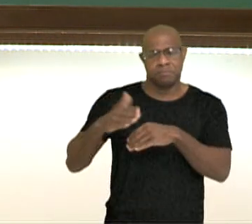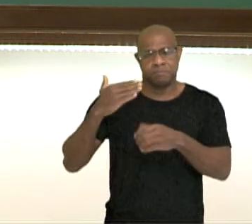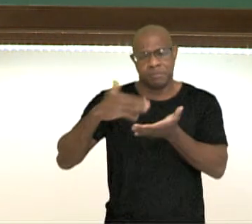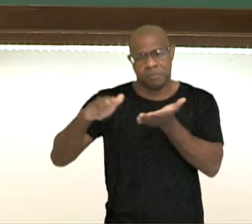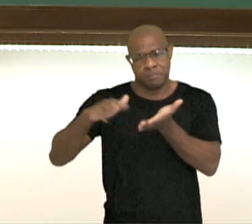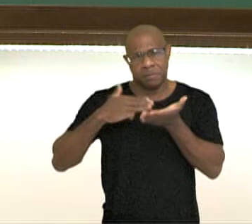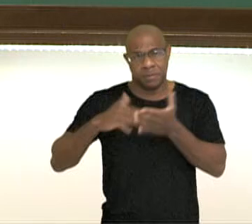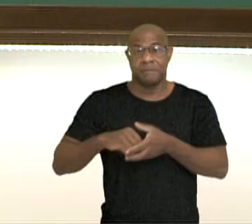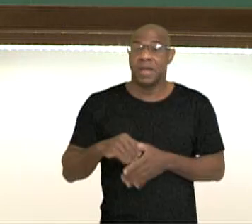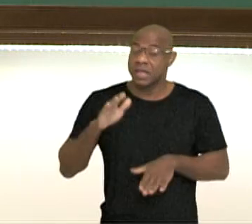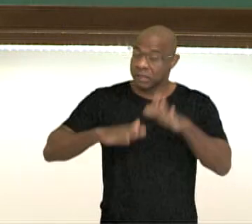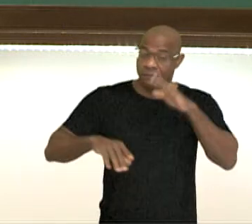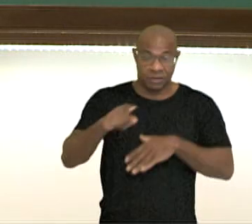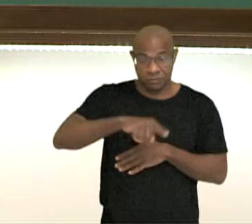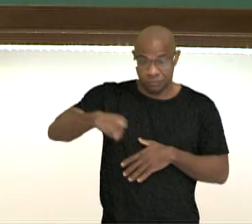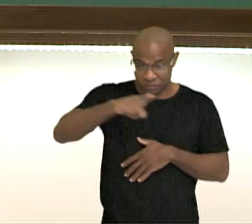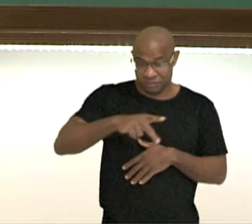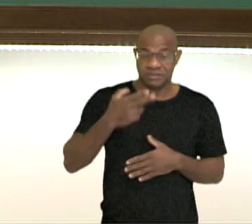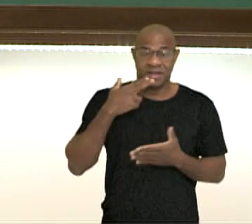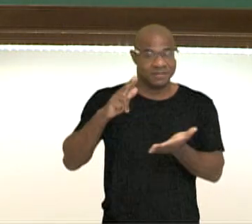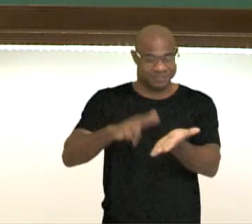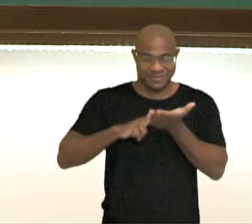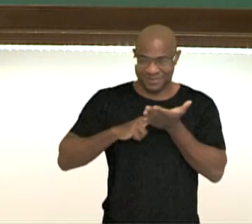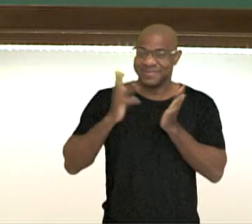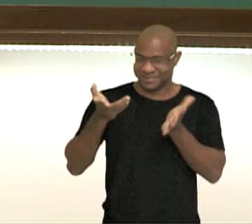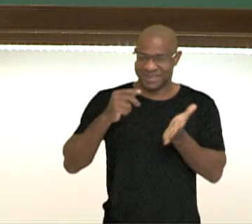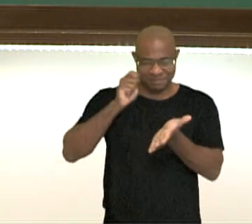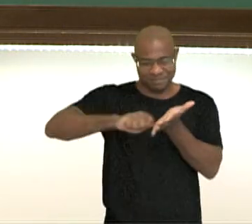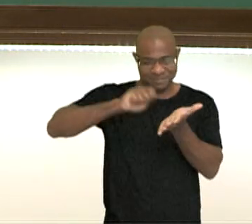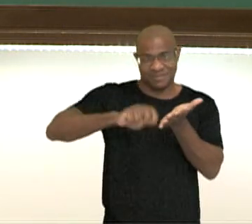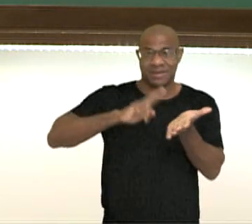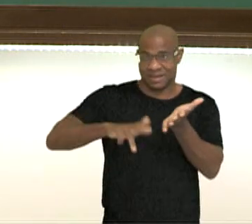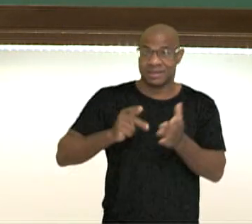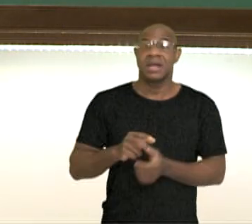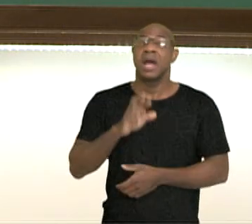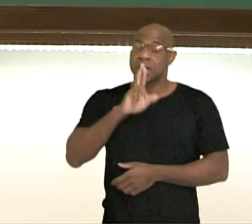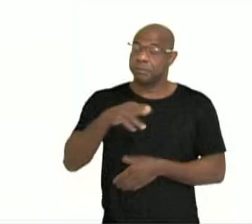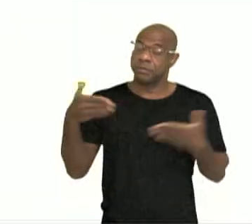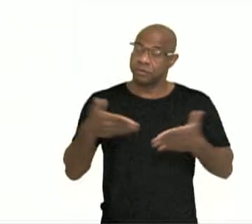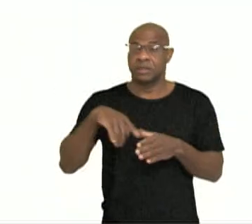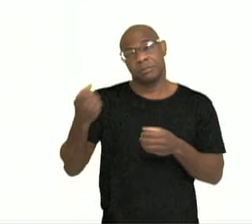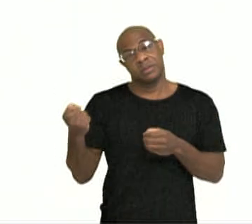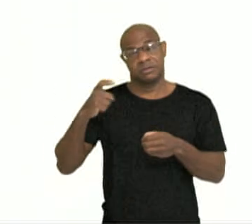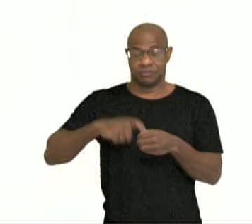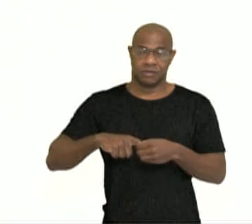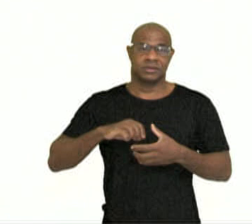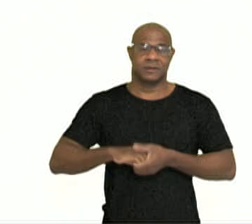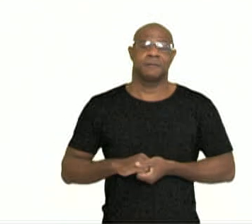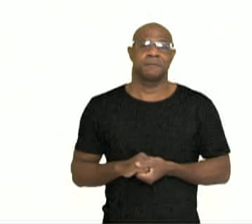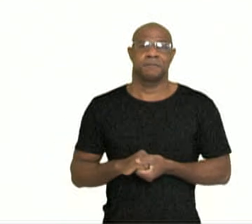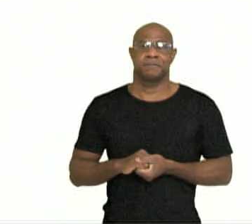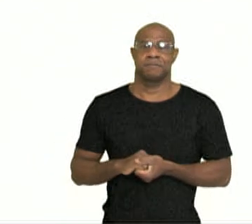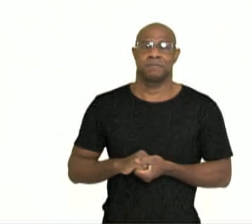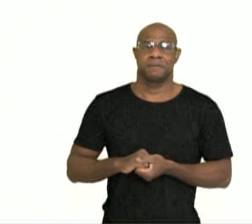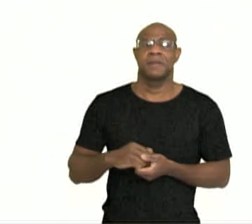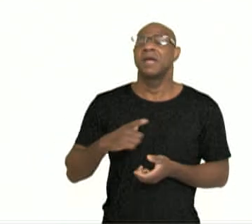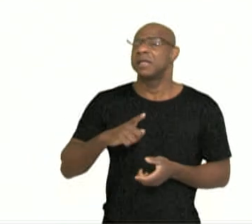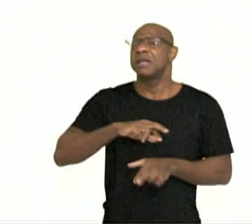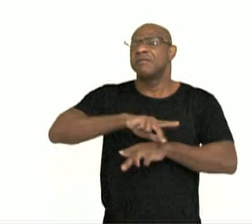tenham escrito uma carta, né? Eu já escrevi muitas. Respondam aí, eu já volto comentando com vocês as várias